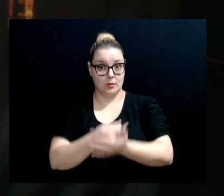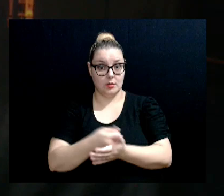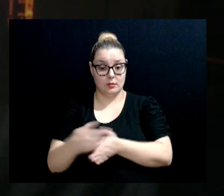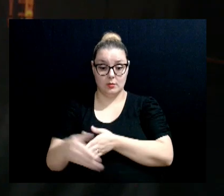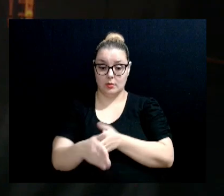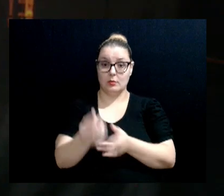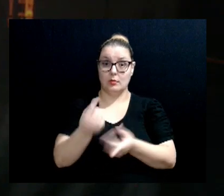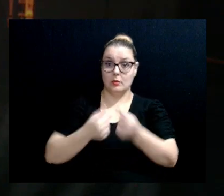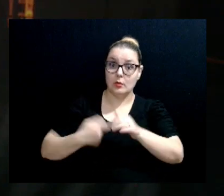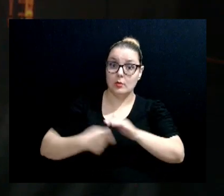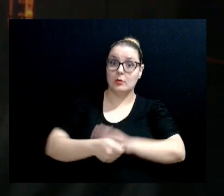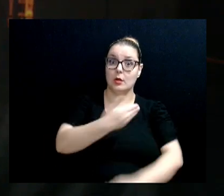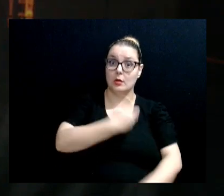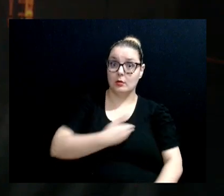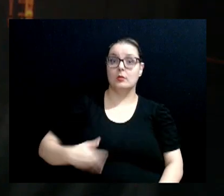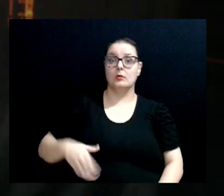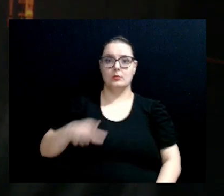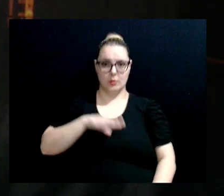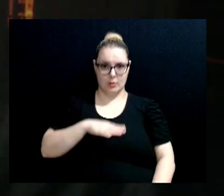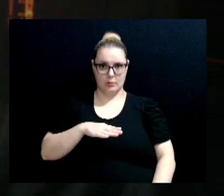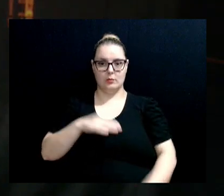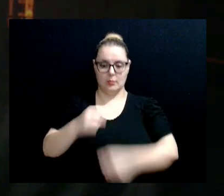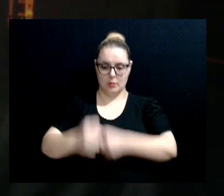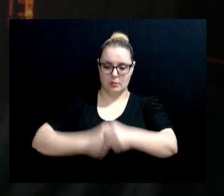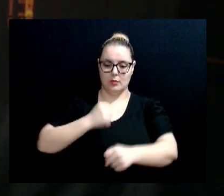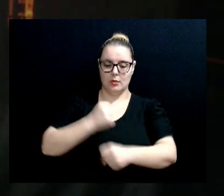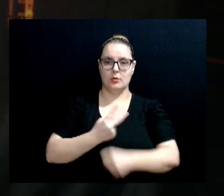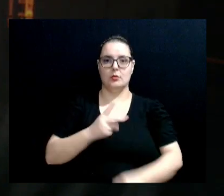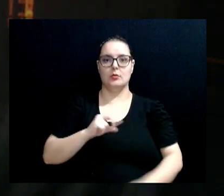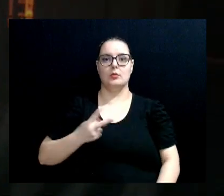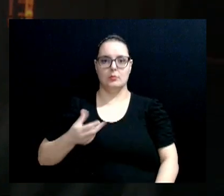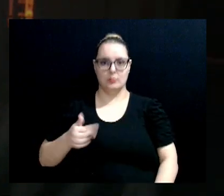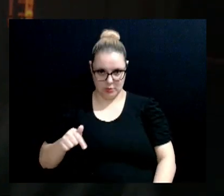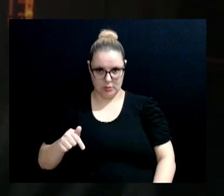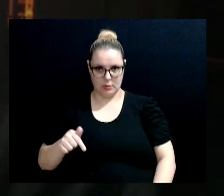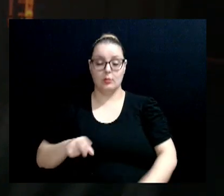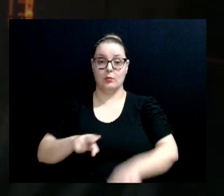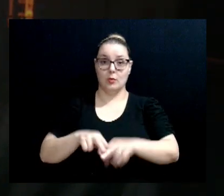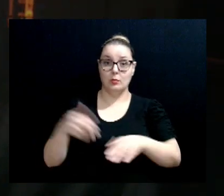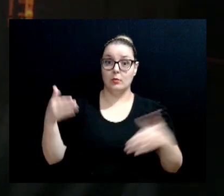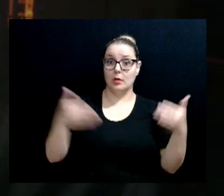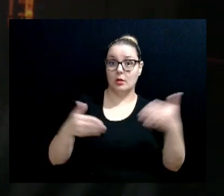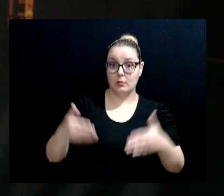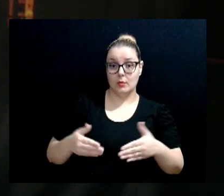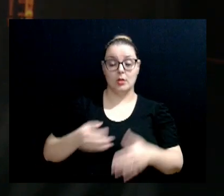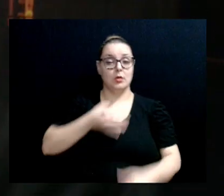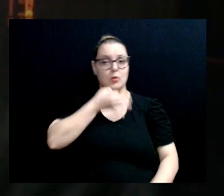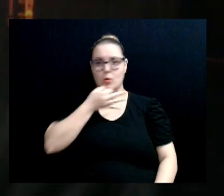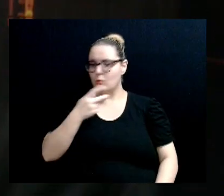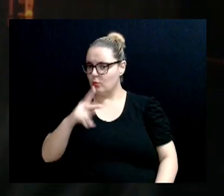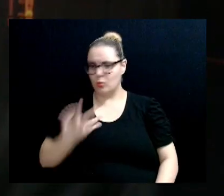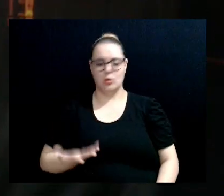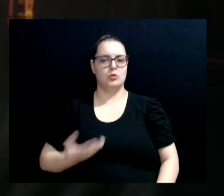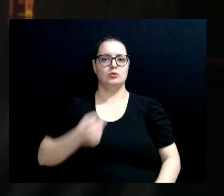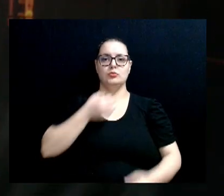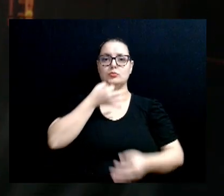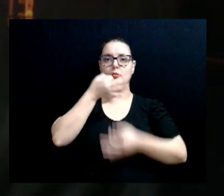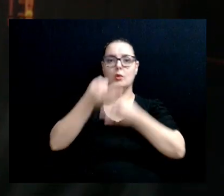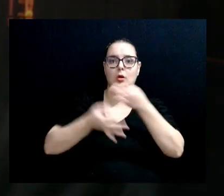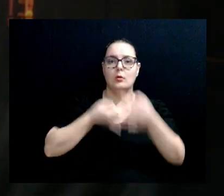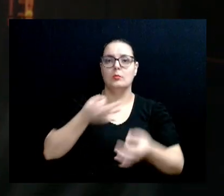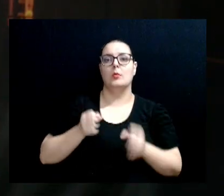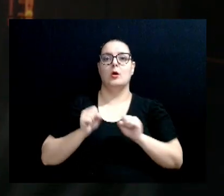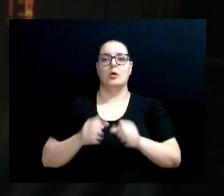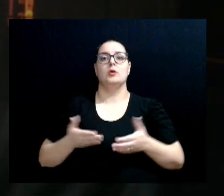públicos da cidade para o ano de 2027. Então, por isso, participe, dê a sua opinião, sugestão. Você pode